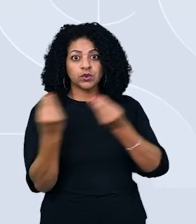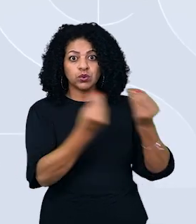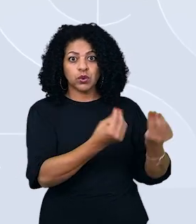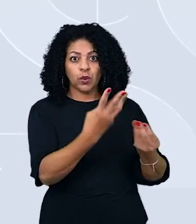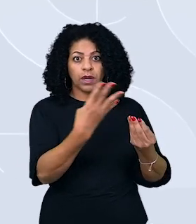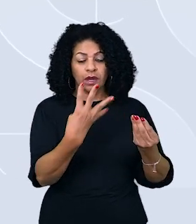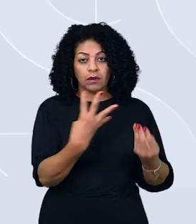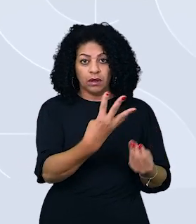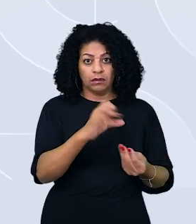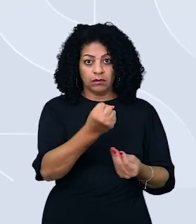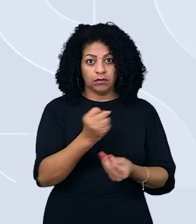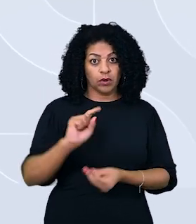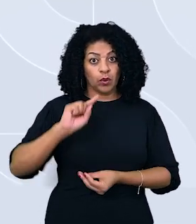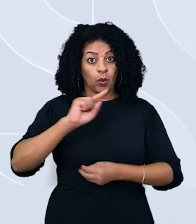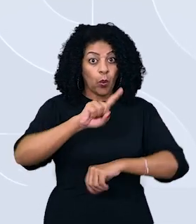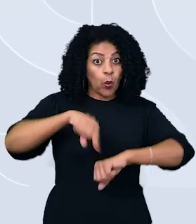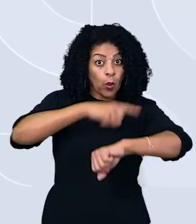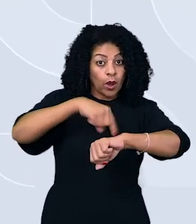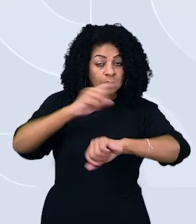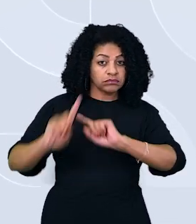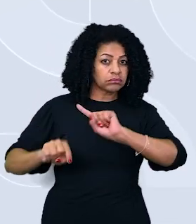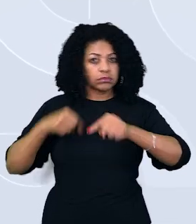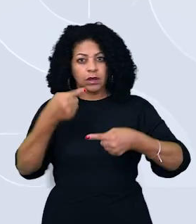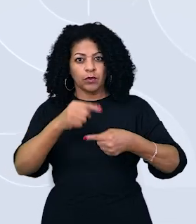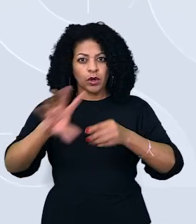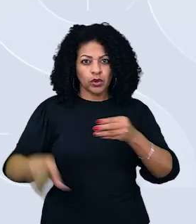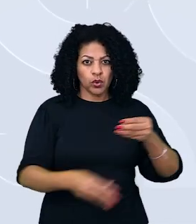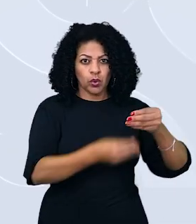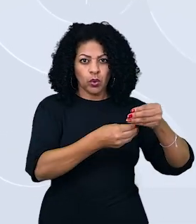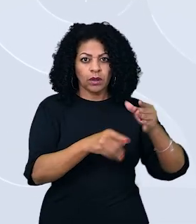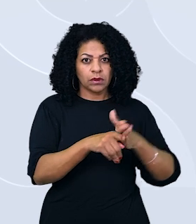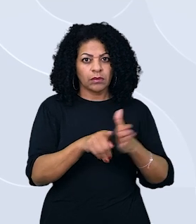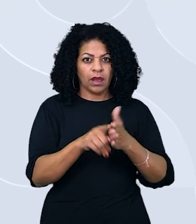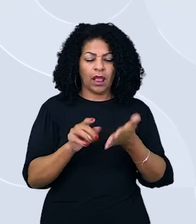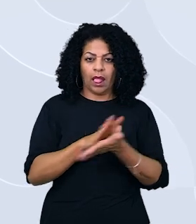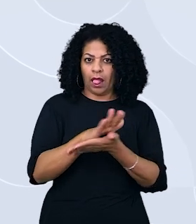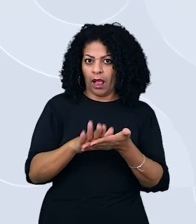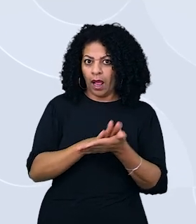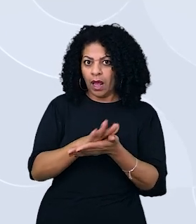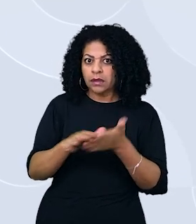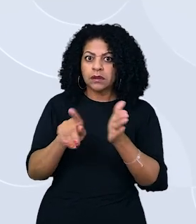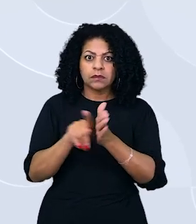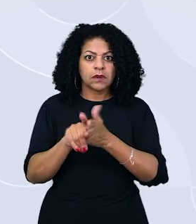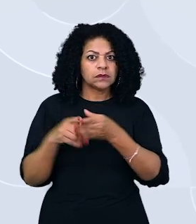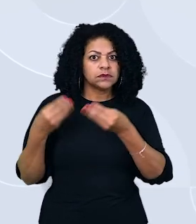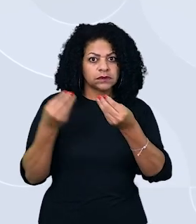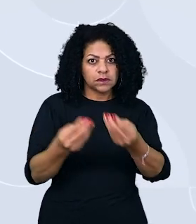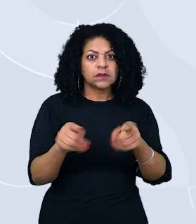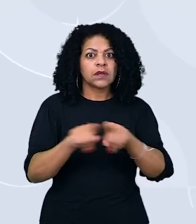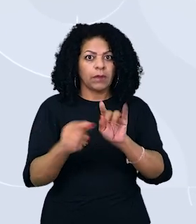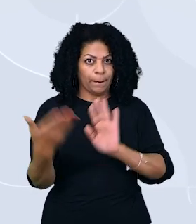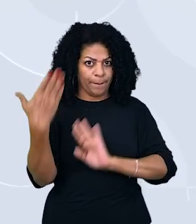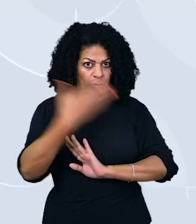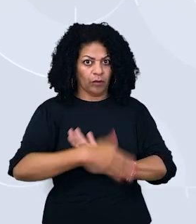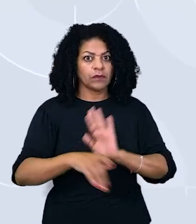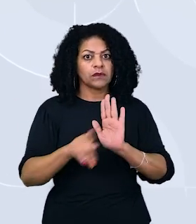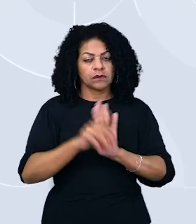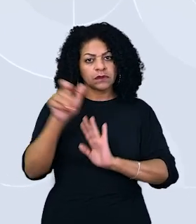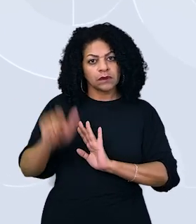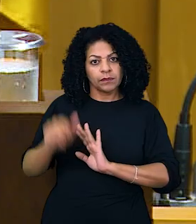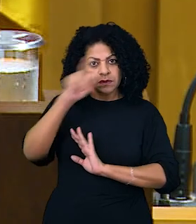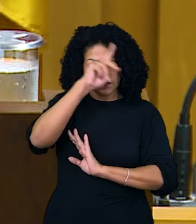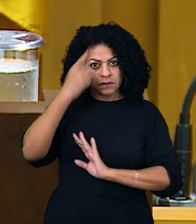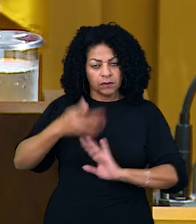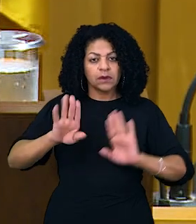horas depois da postagem, e o não recebimento ou a entrega após esse prazo constitui ônus de prova do